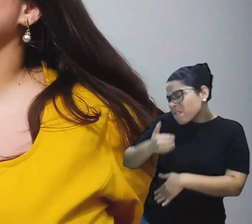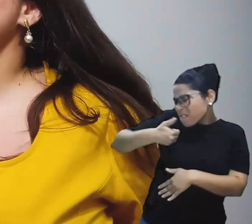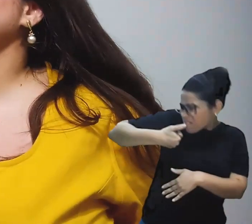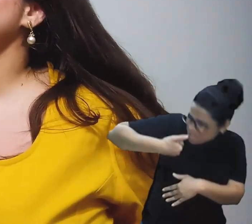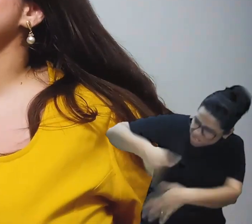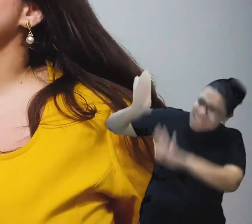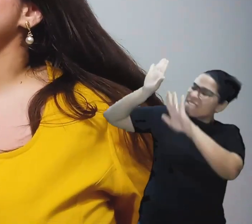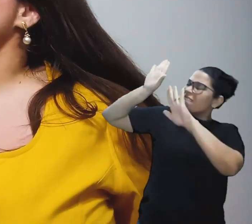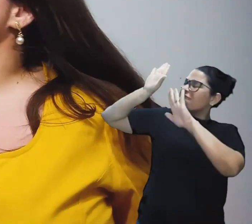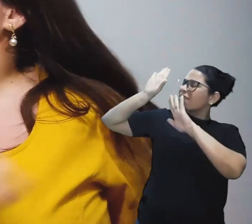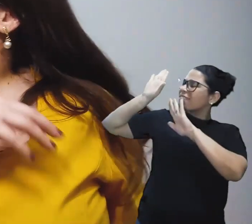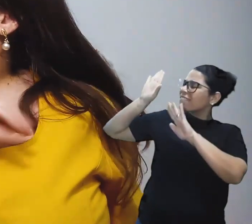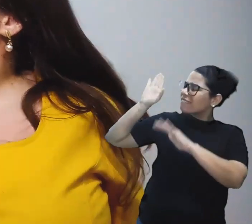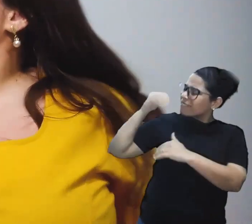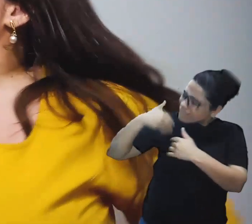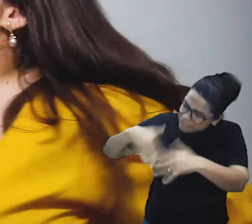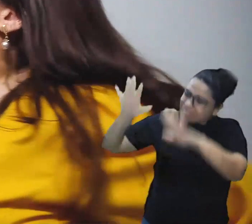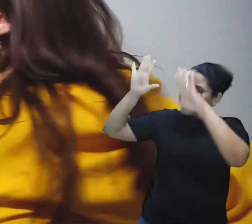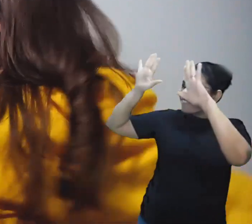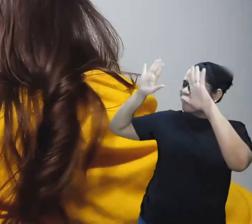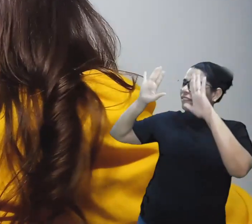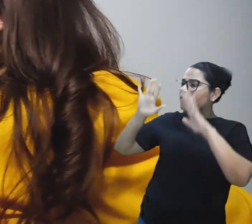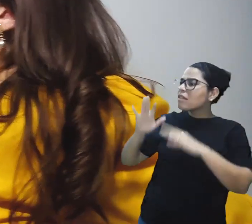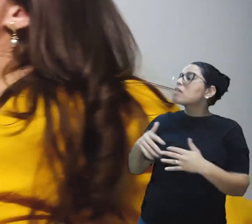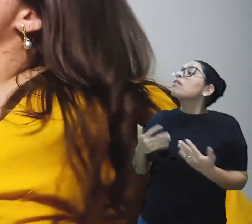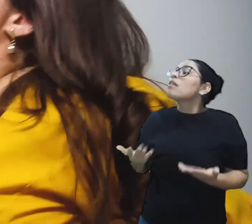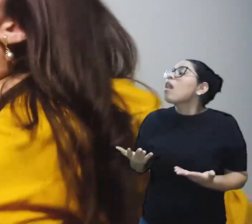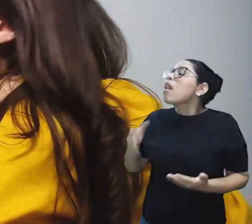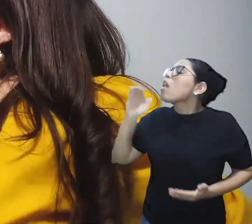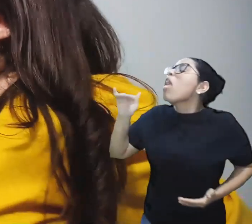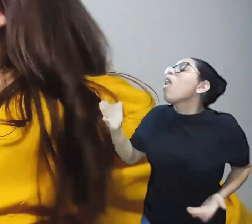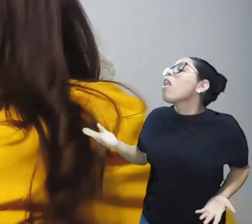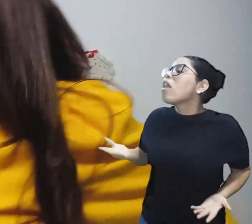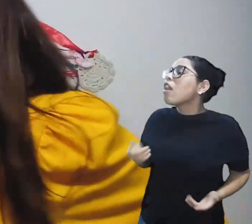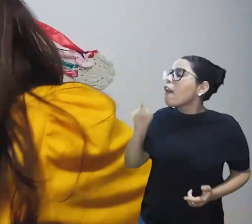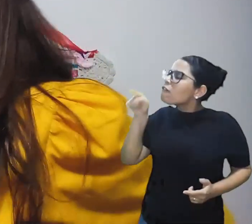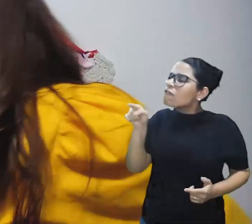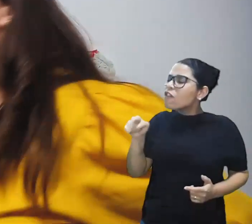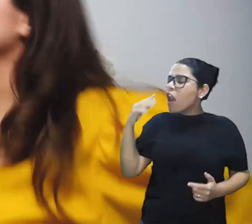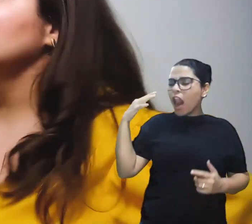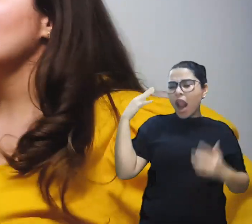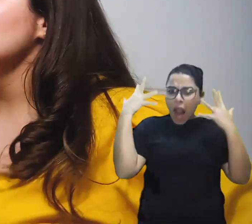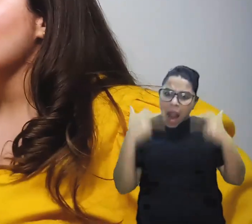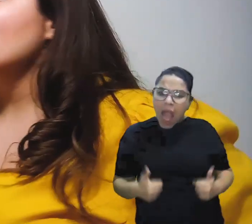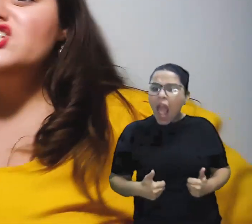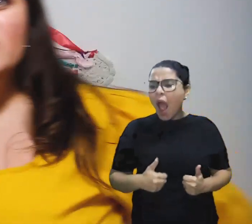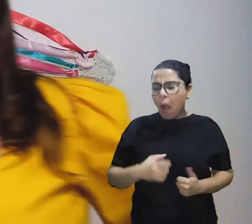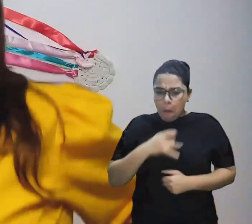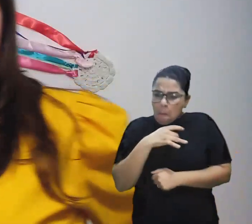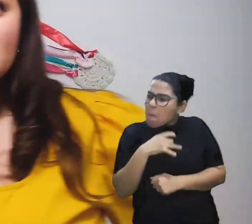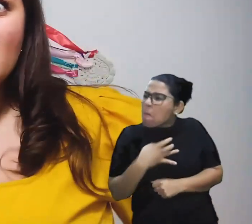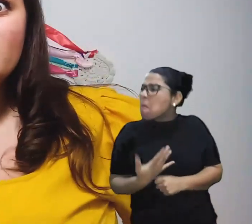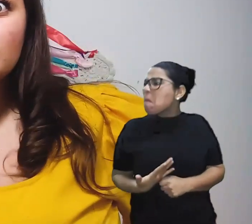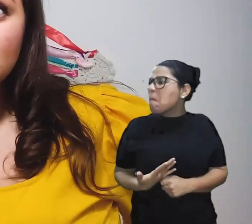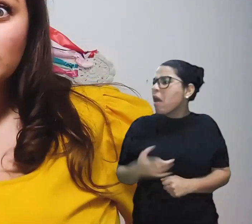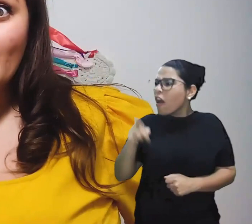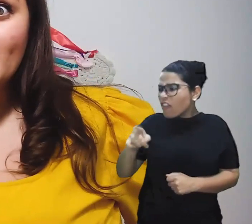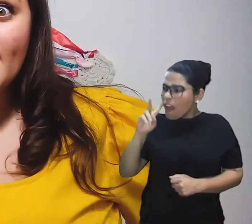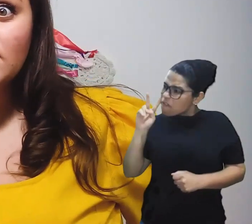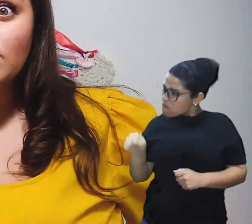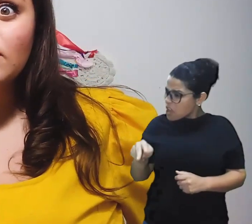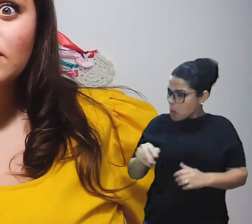focinho dele e mandou ele pra longe falando: Hey, você é um leão muito covarde, você já viu o